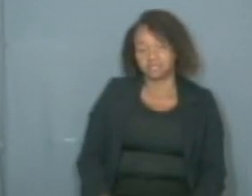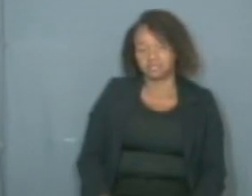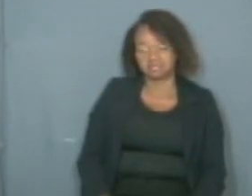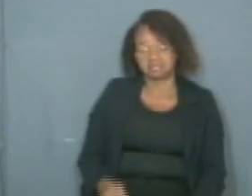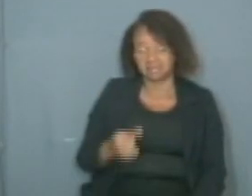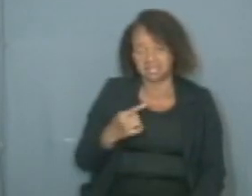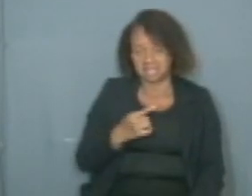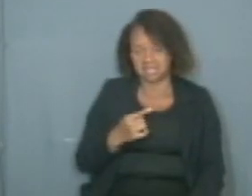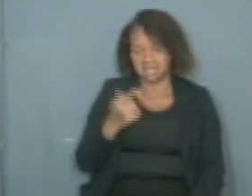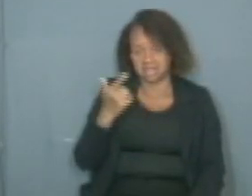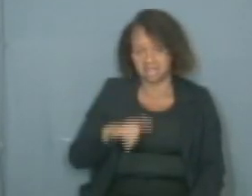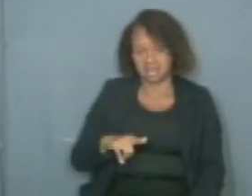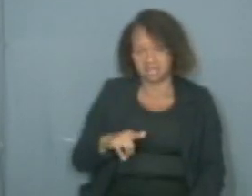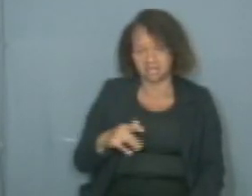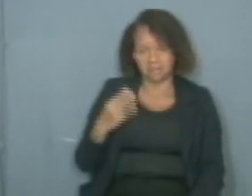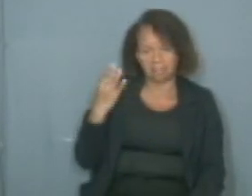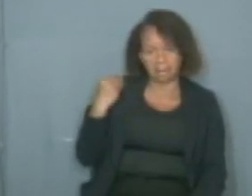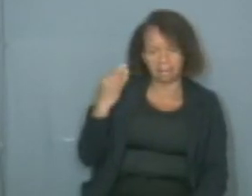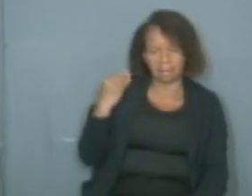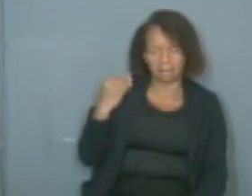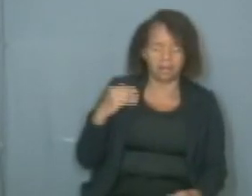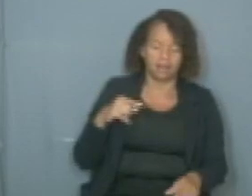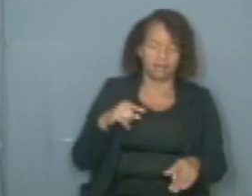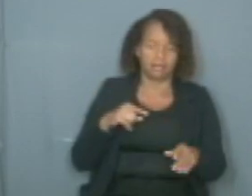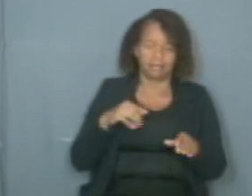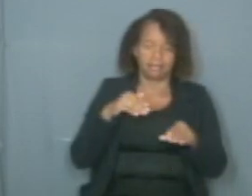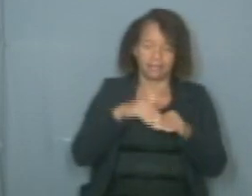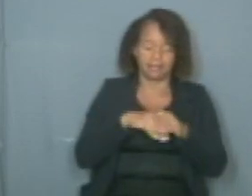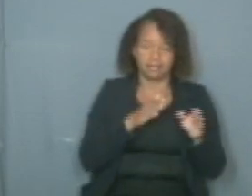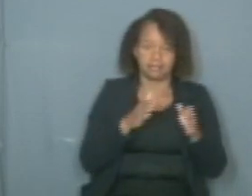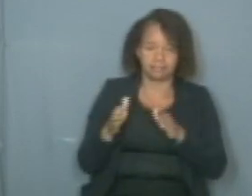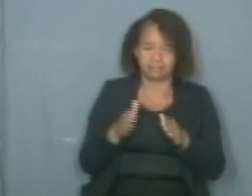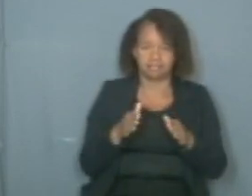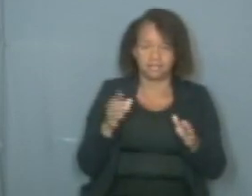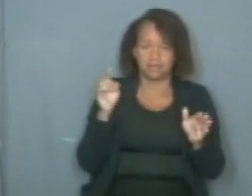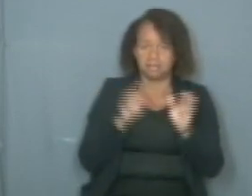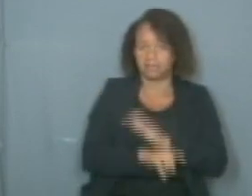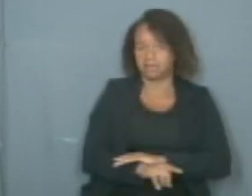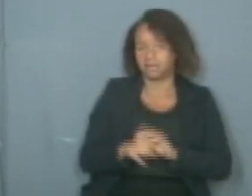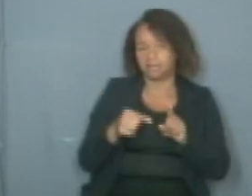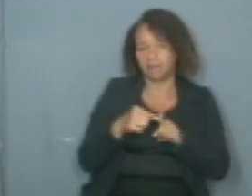Seria essa mais uma obra eleitoreira? É uma pergunta que os moradores da Iputinga se fazem.